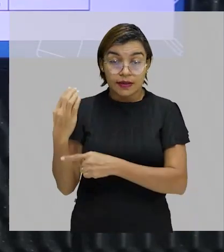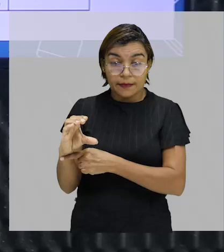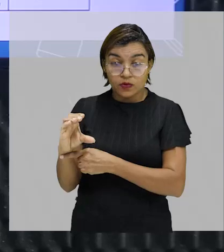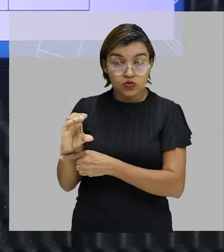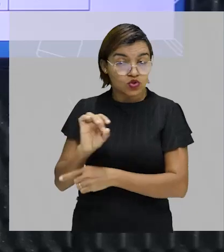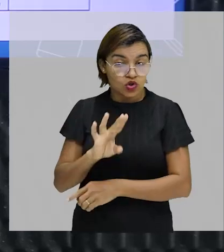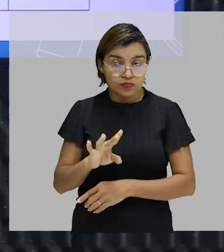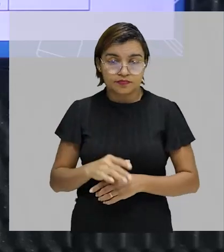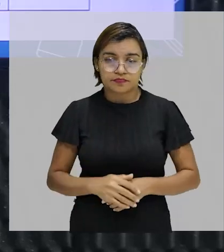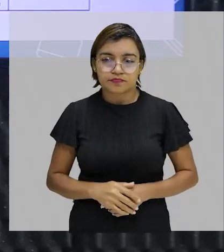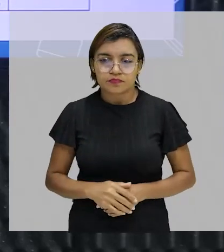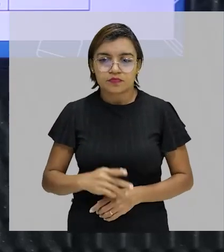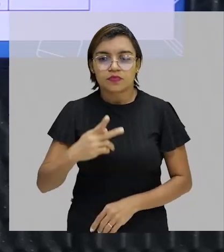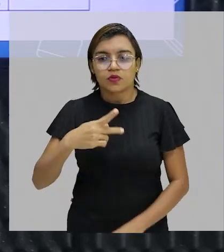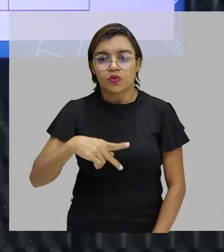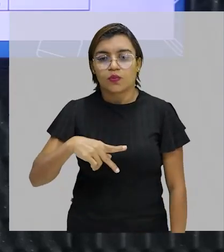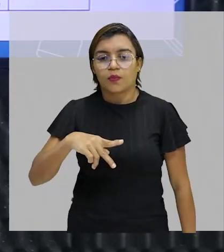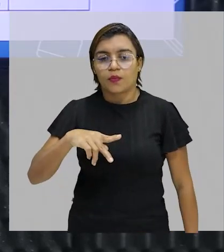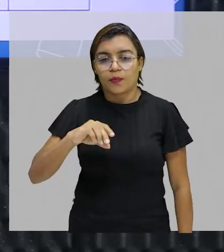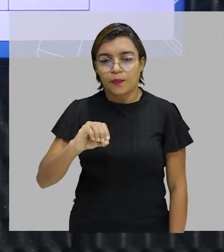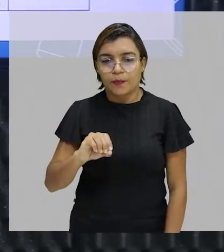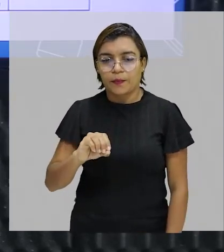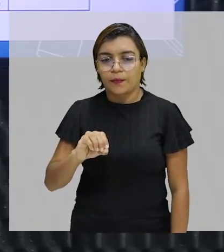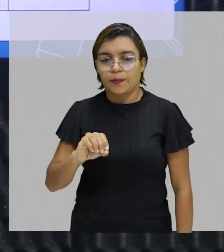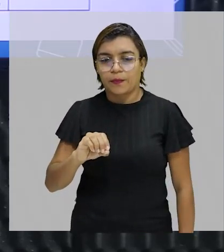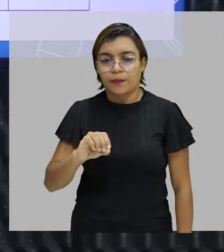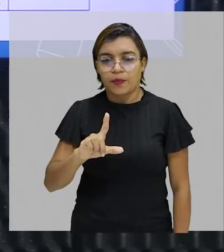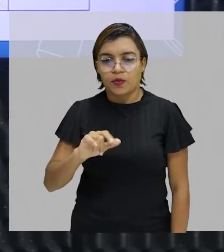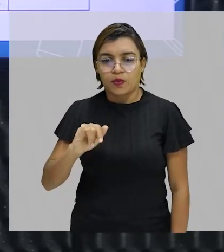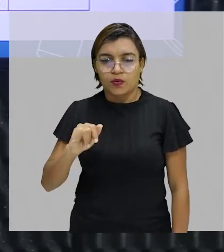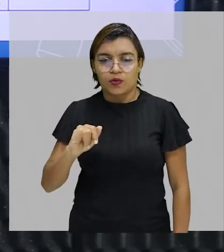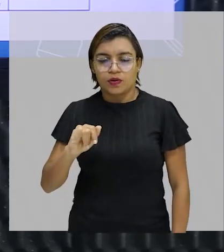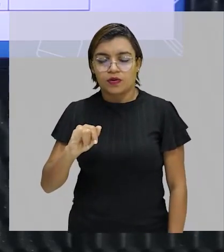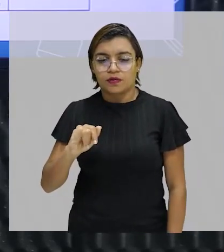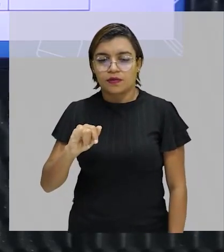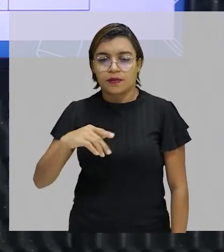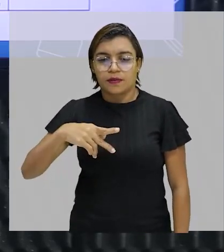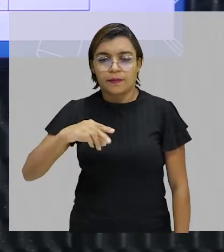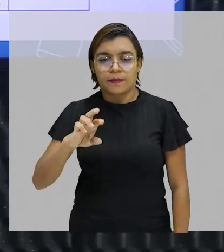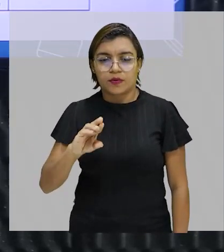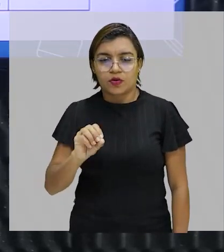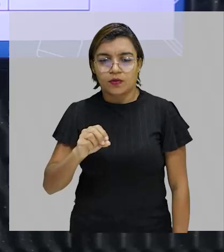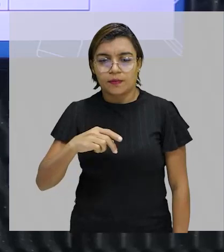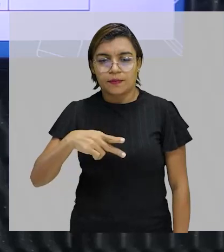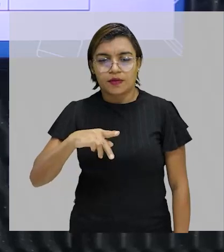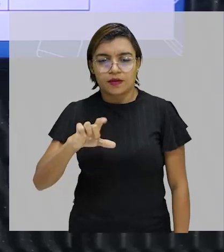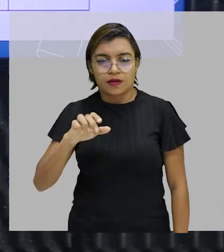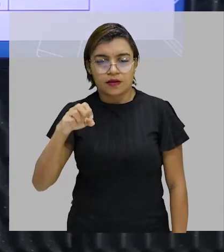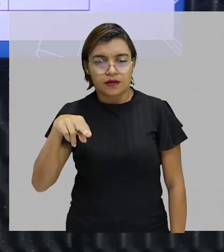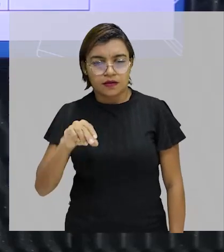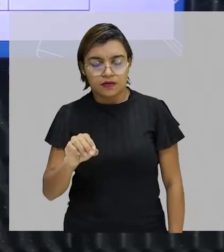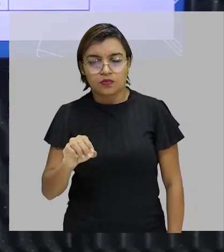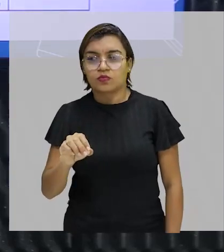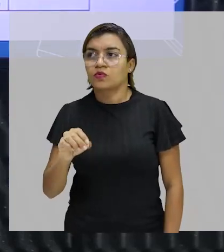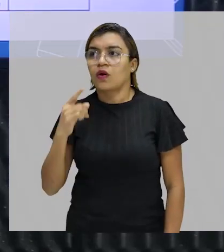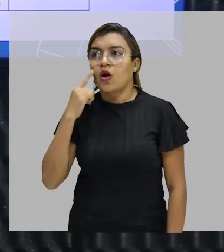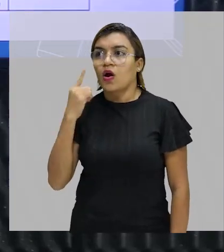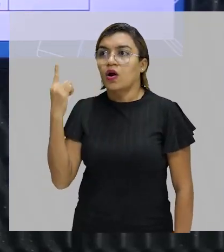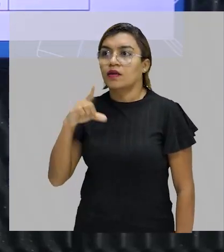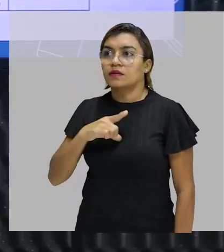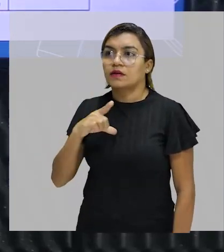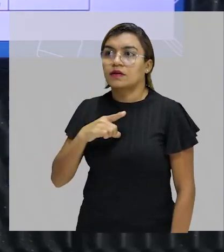O polipropileno, certo? Vem do propileno, tá? O propileno, prop, nós vamos ter,